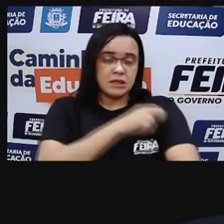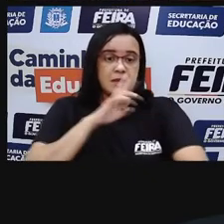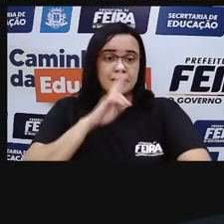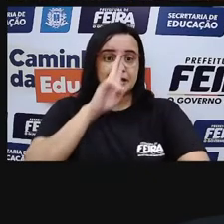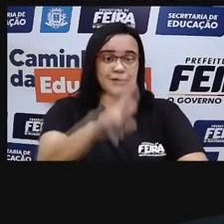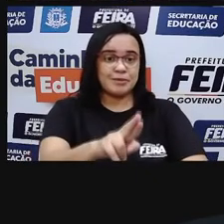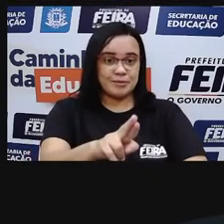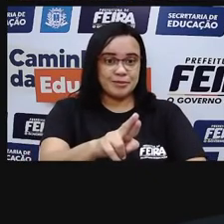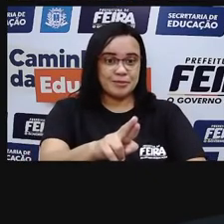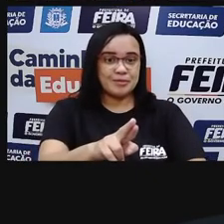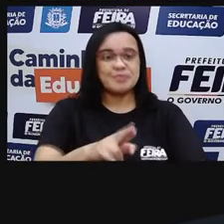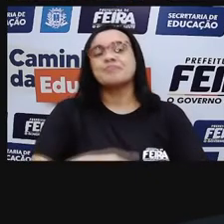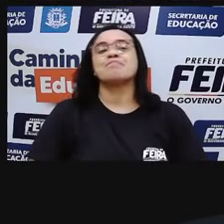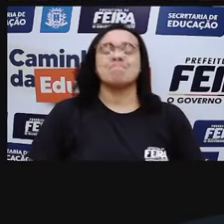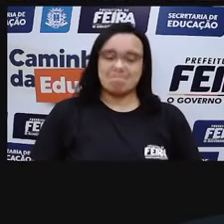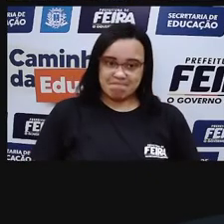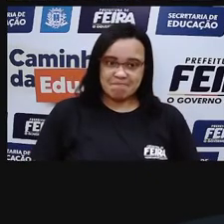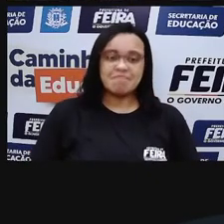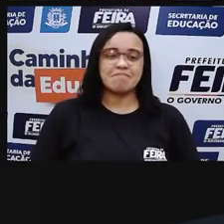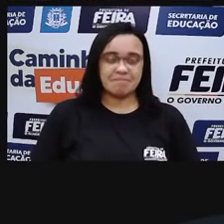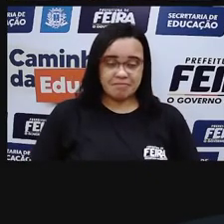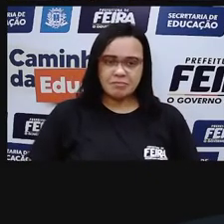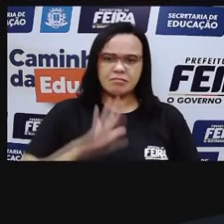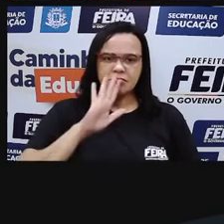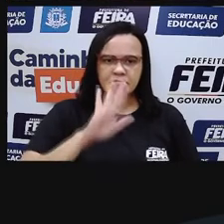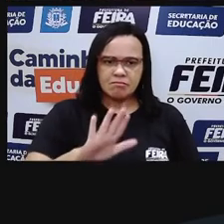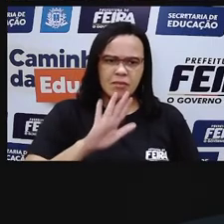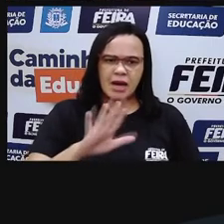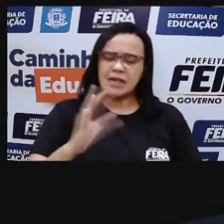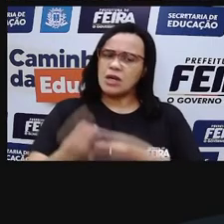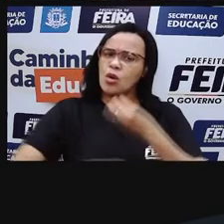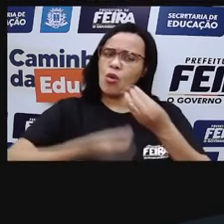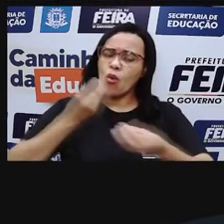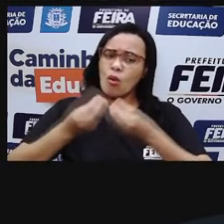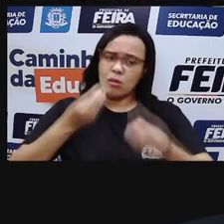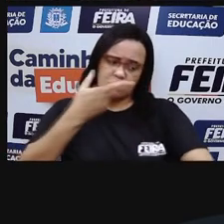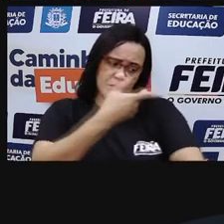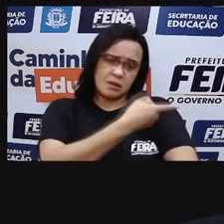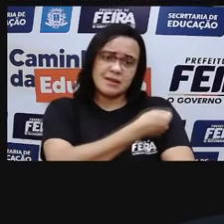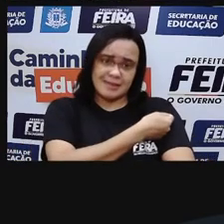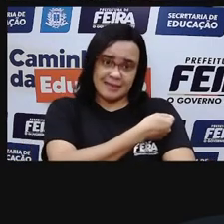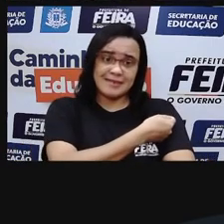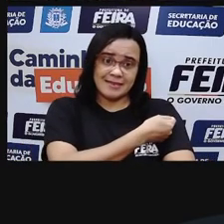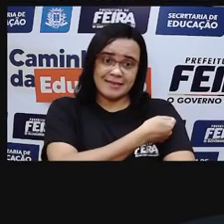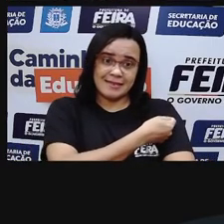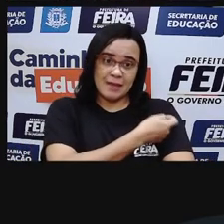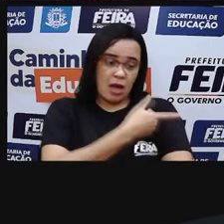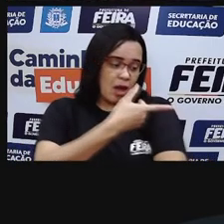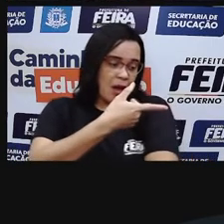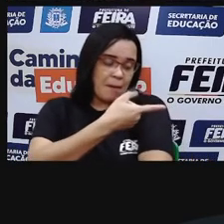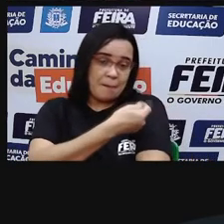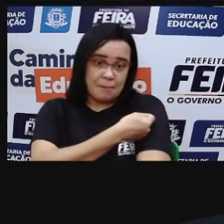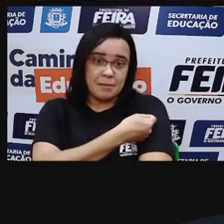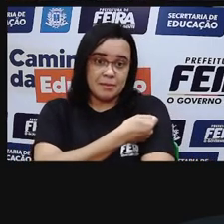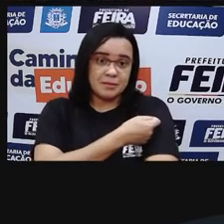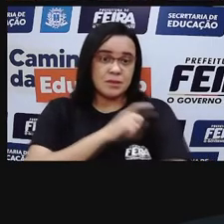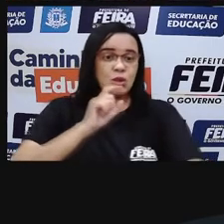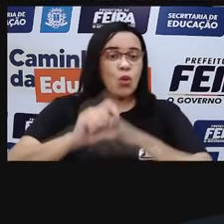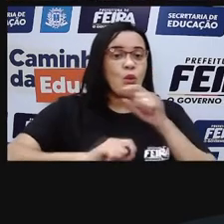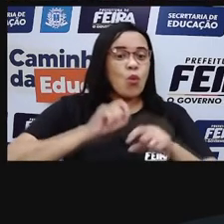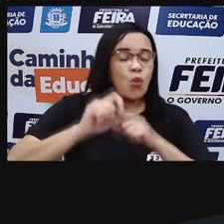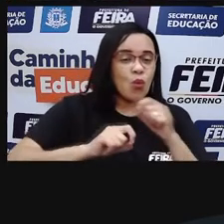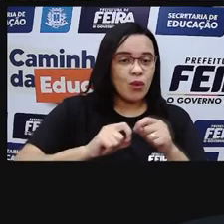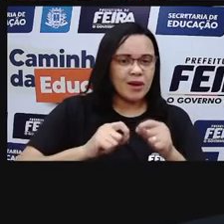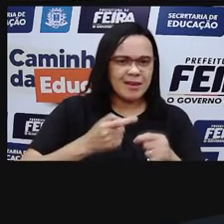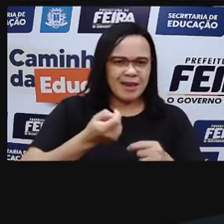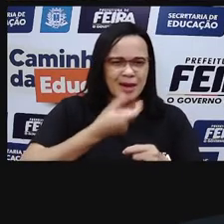maneira artificial. Por que artificial? Por quê? Porque ela vai ser uma injeção de micro-organismos no nosso